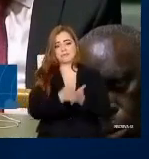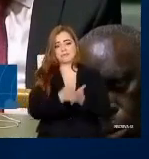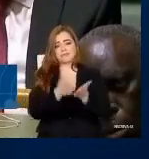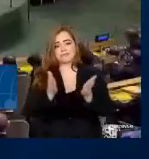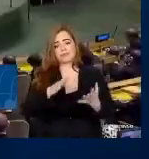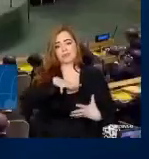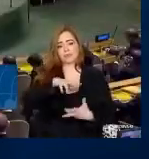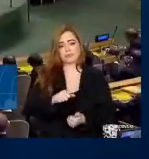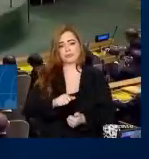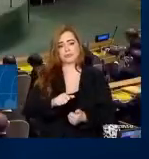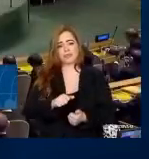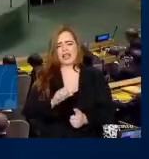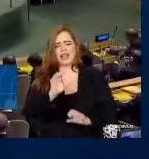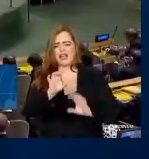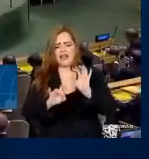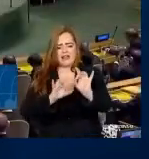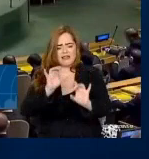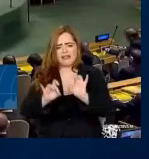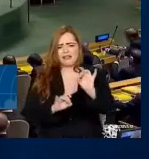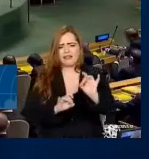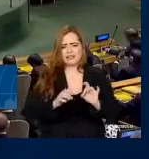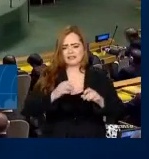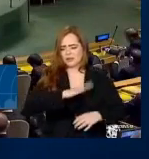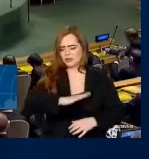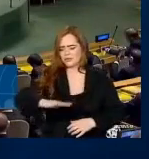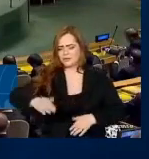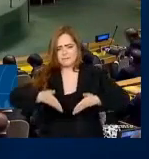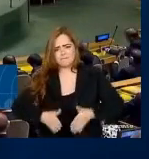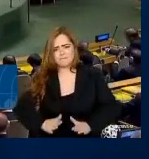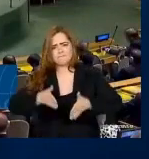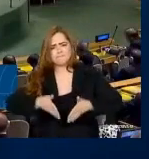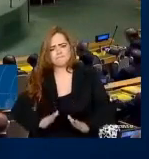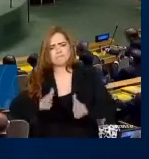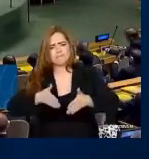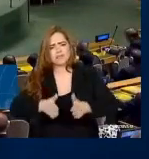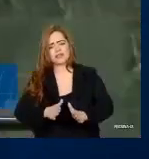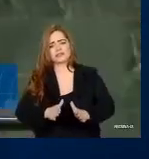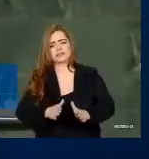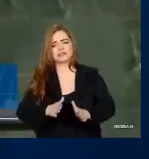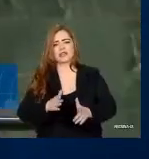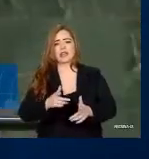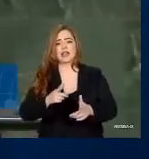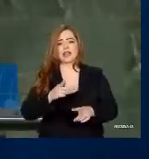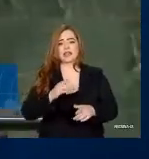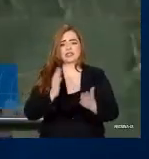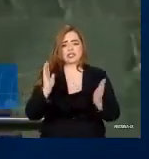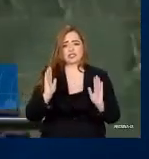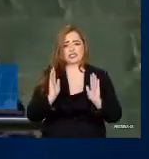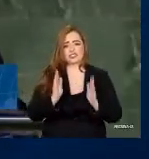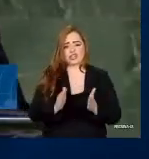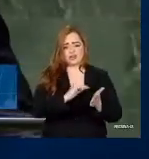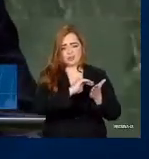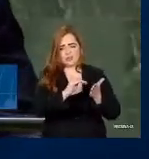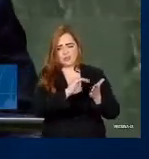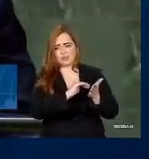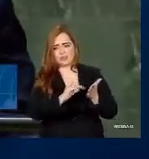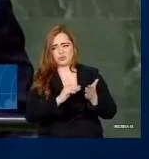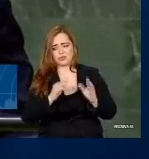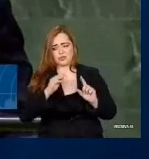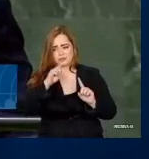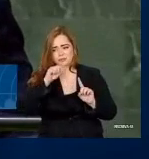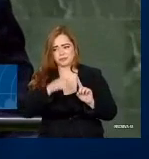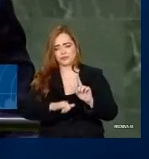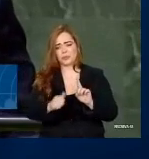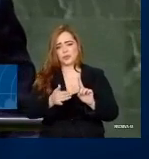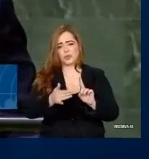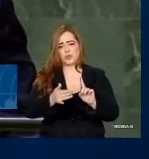lei não existirá mais. Teremos outra. E isso é bom para o seu negócio. Você imagina passando esse tipo